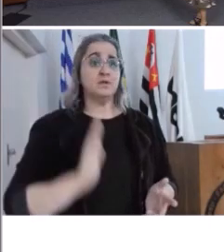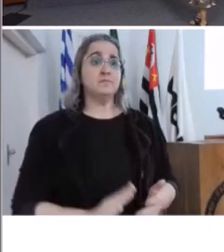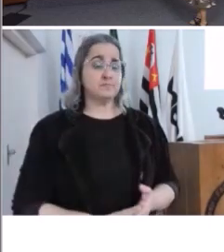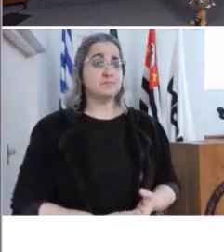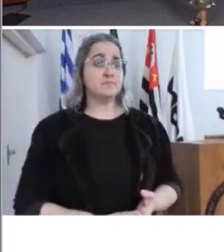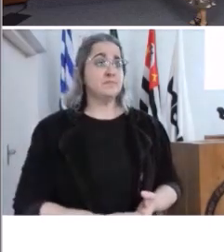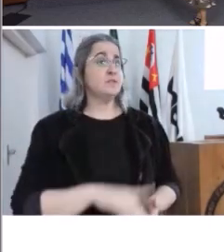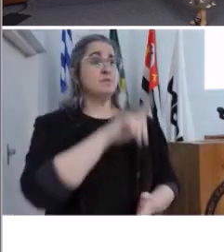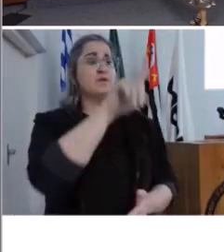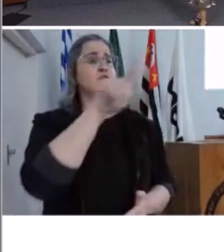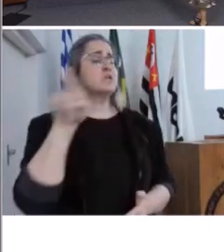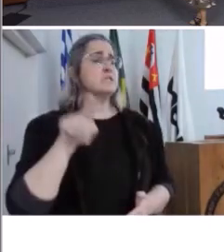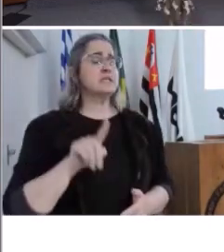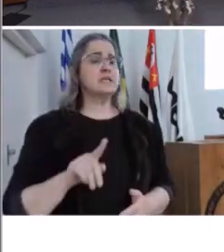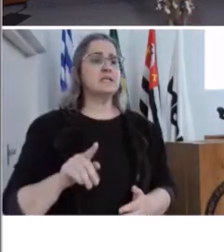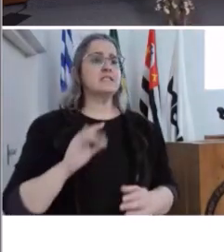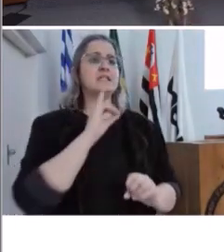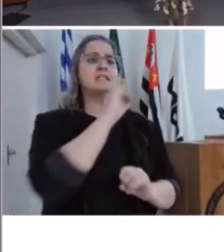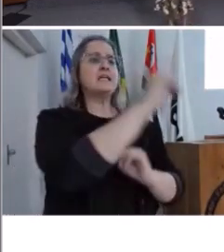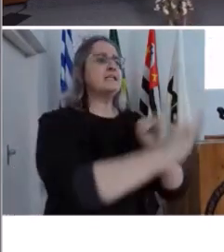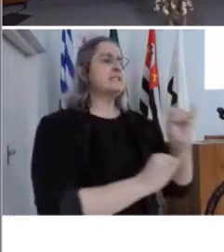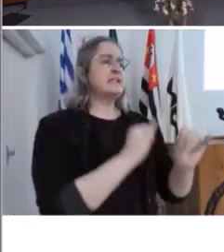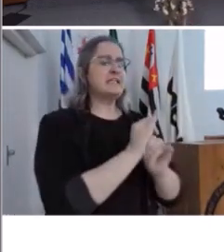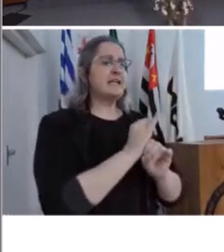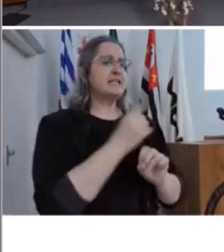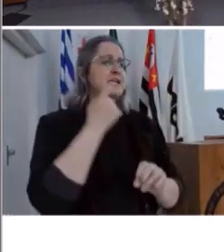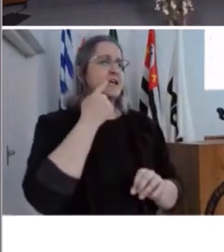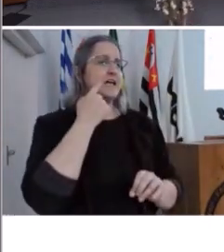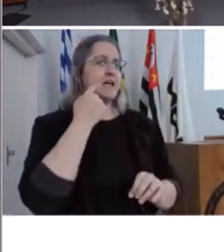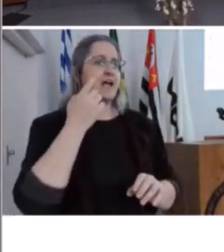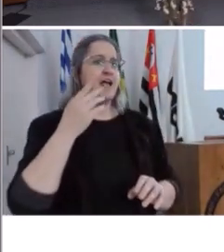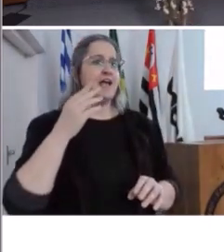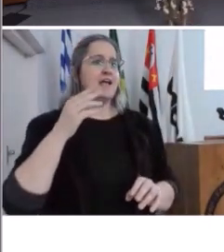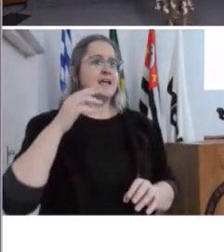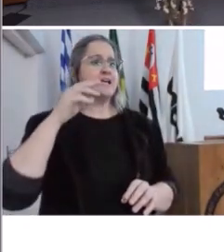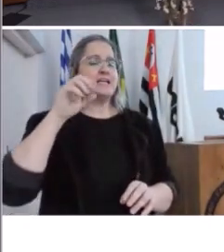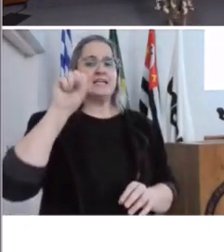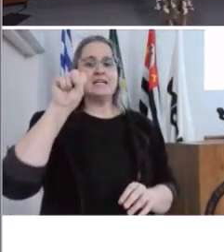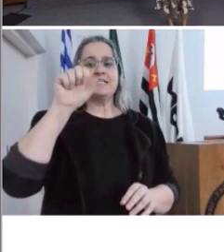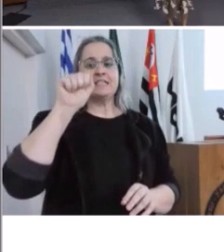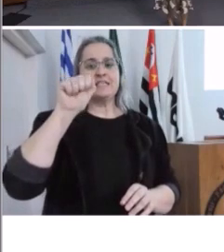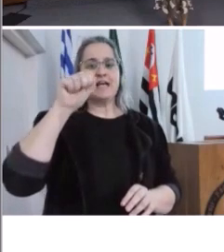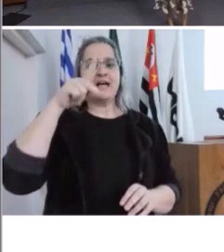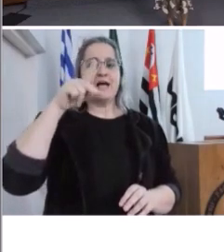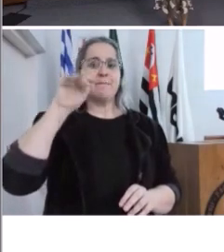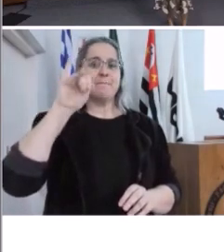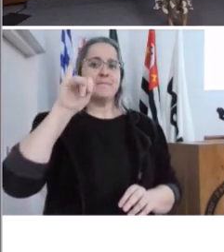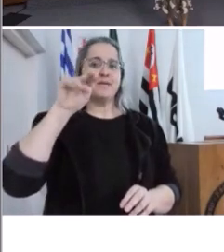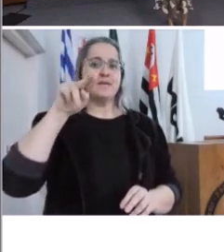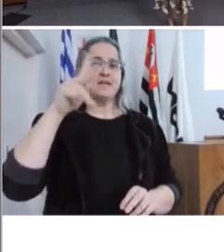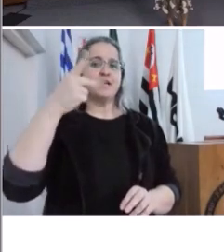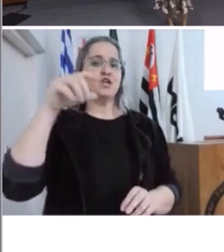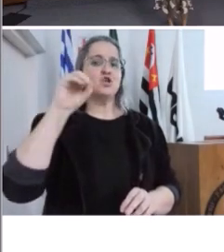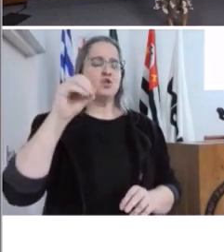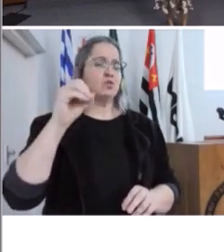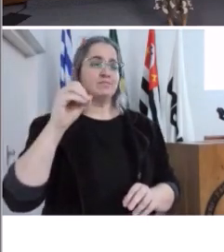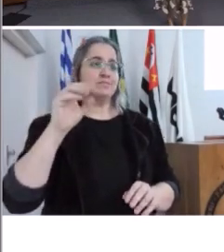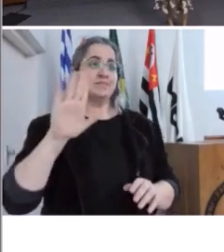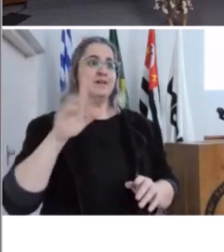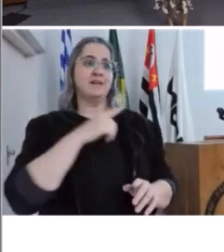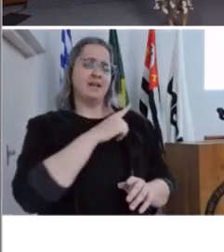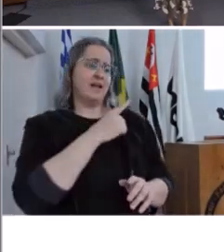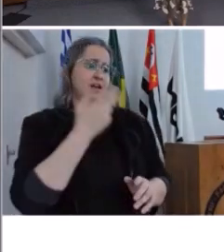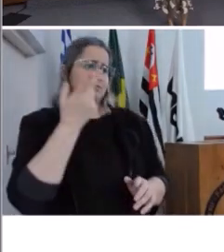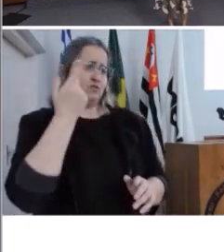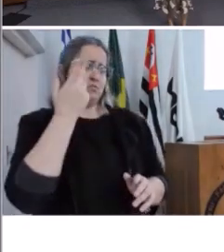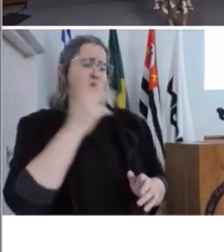pessoal aí da internet fala, que vocês falam, é sapinho. Pois é cândida, a gente chama quelite aqui, tá bom? Quelite actínica